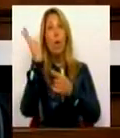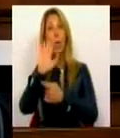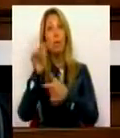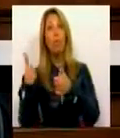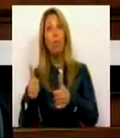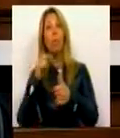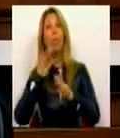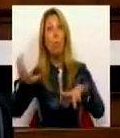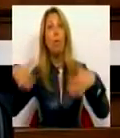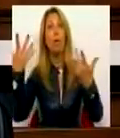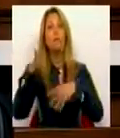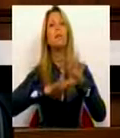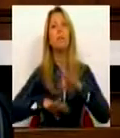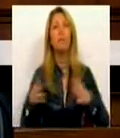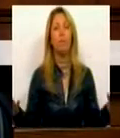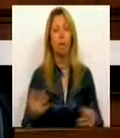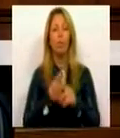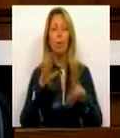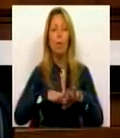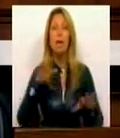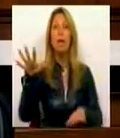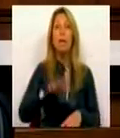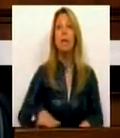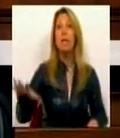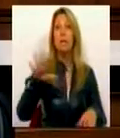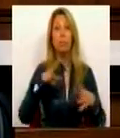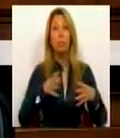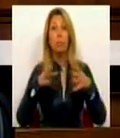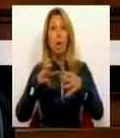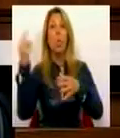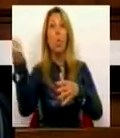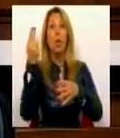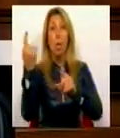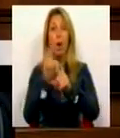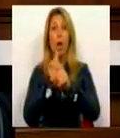feito? Pela circunstância das missões da União Europeia,